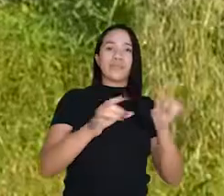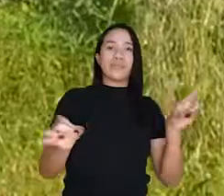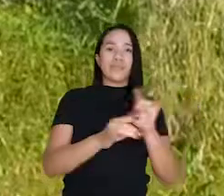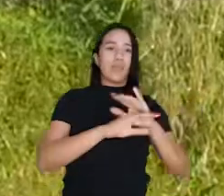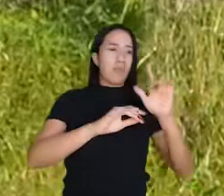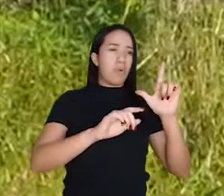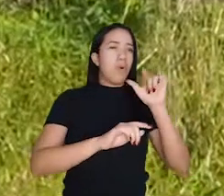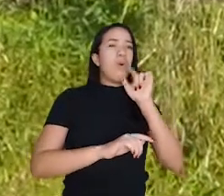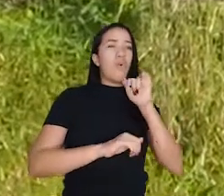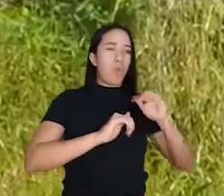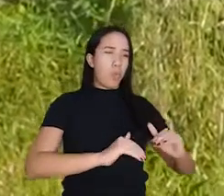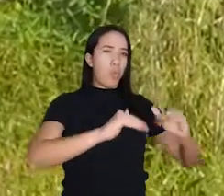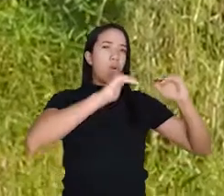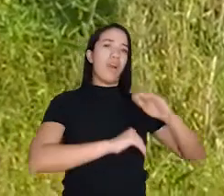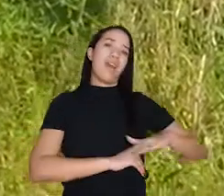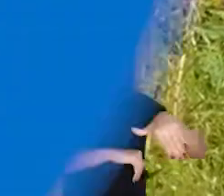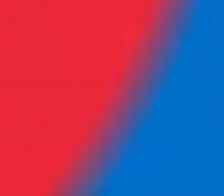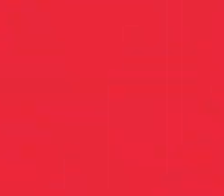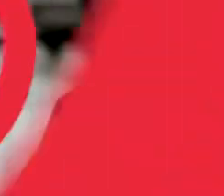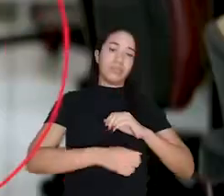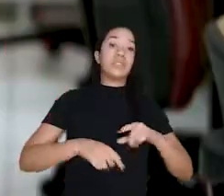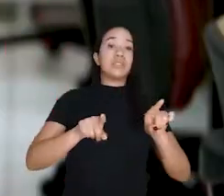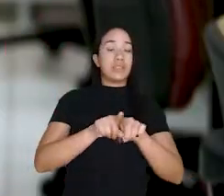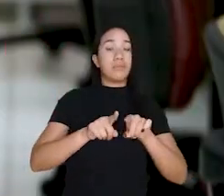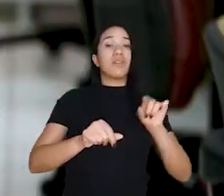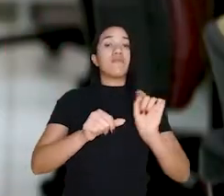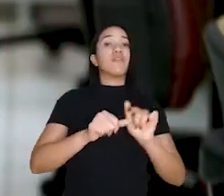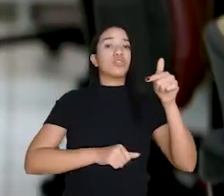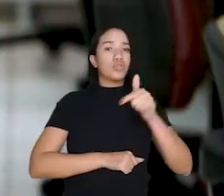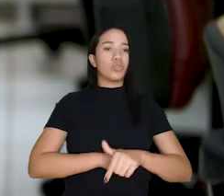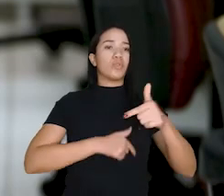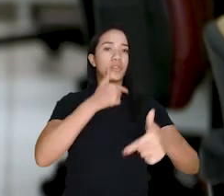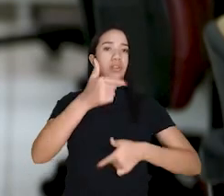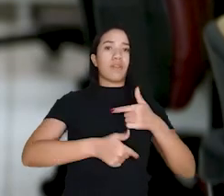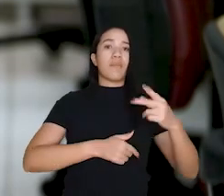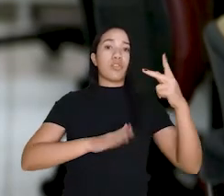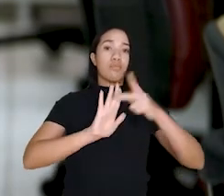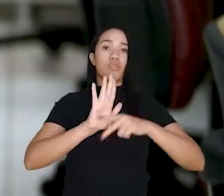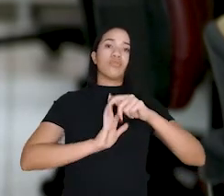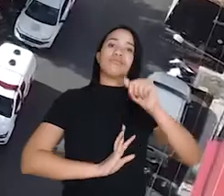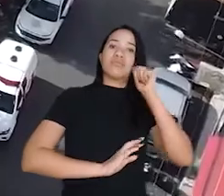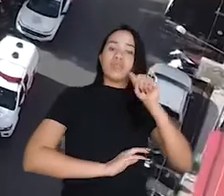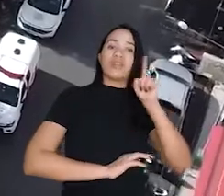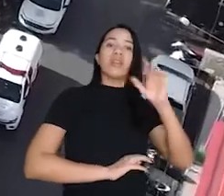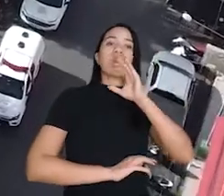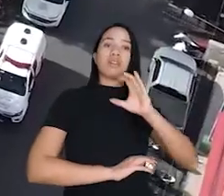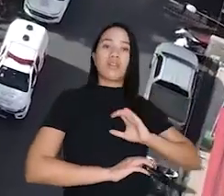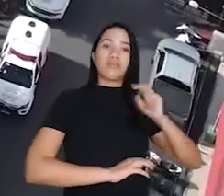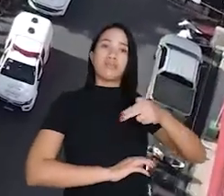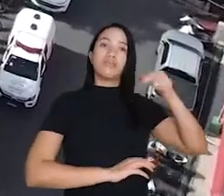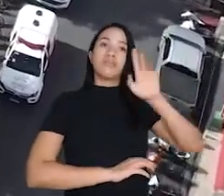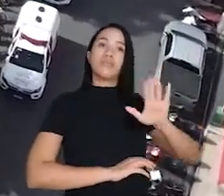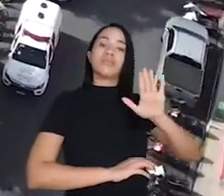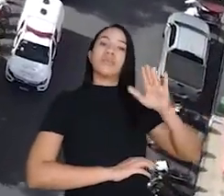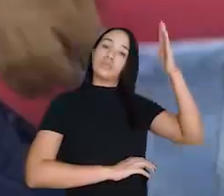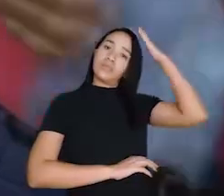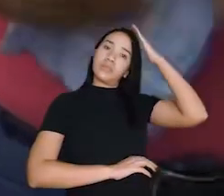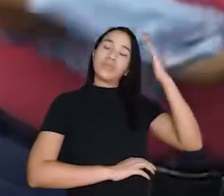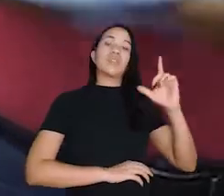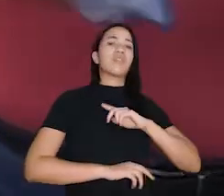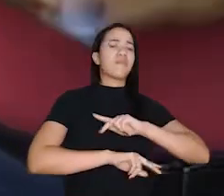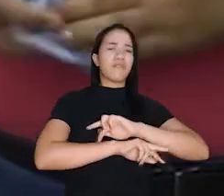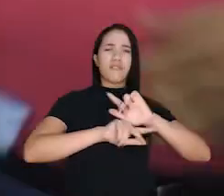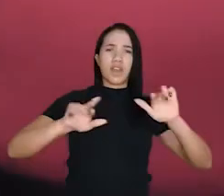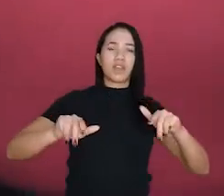objetivo acabar com os alagamentos na rodovia. Estado realiza mais uma ação por todas elas em Capanema, Nordeste Paraense.